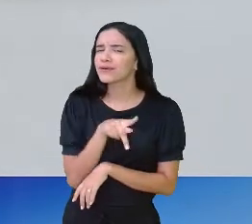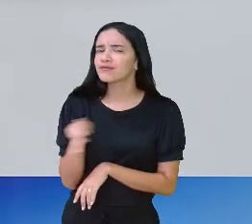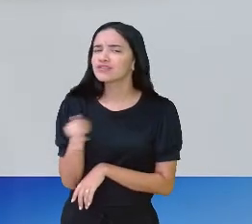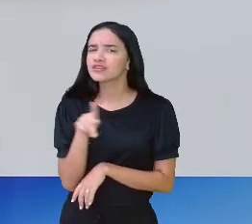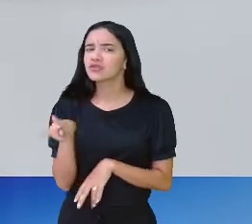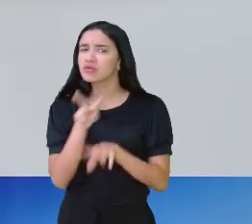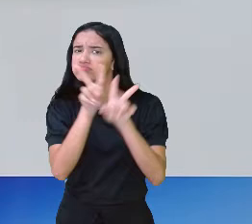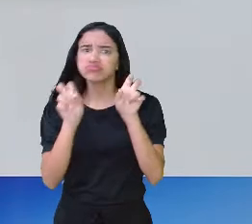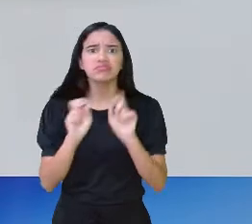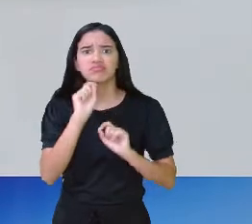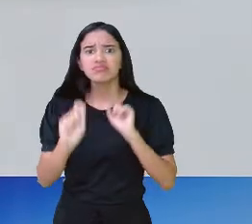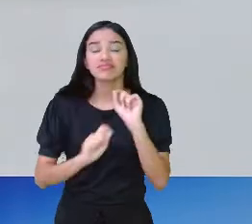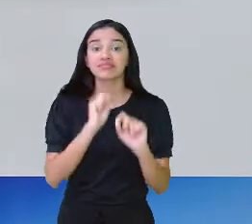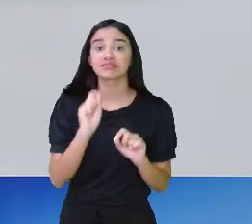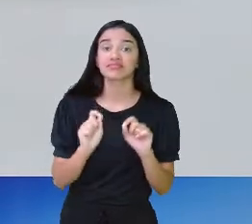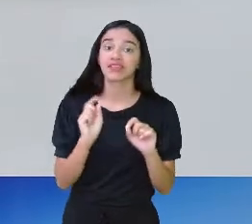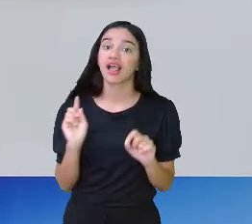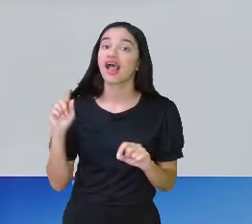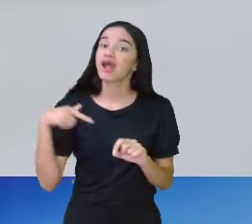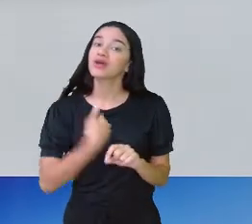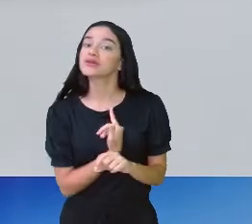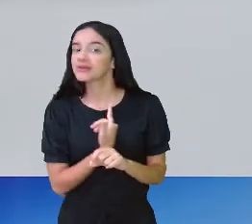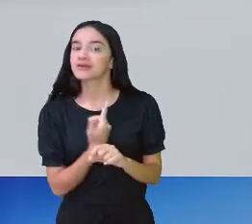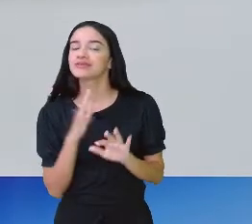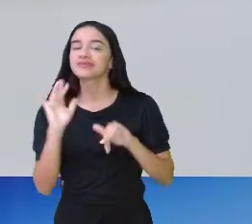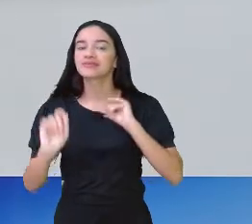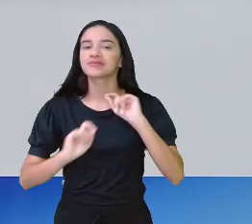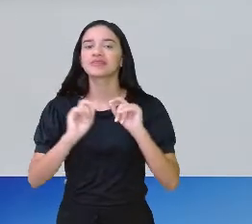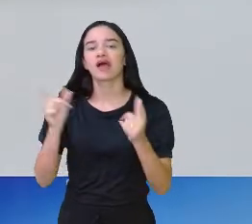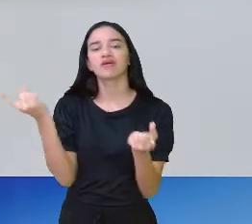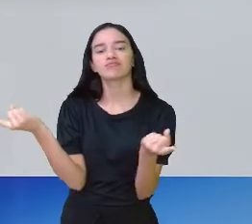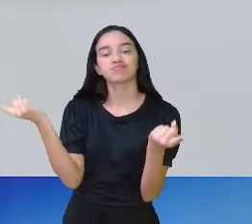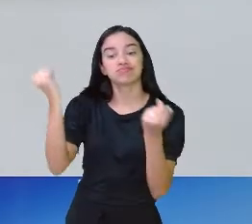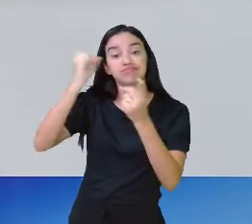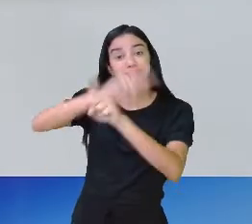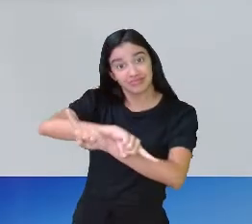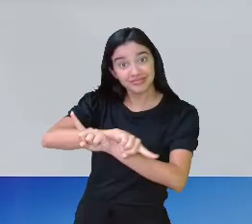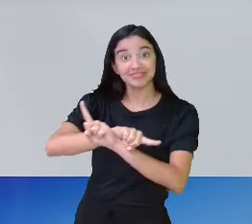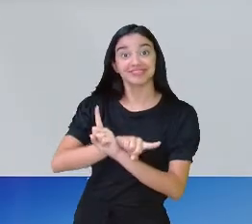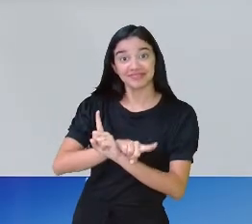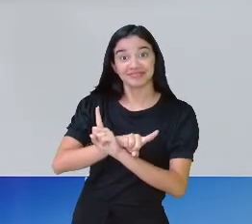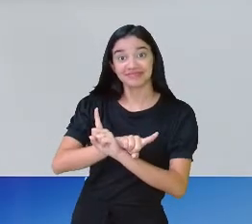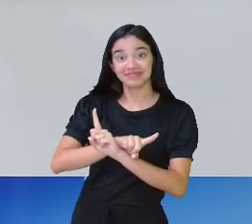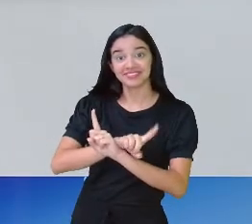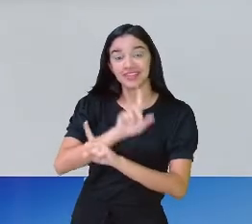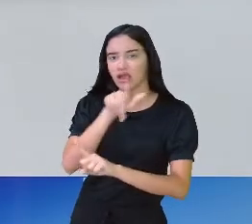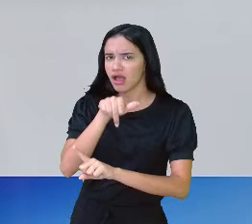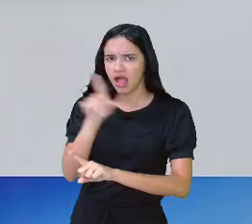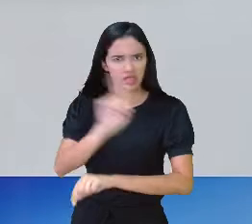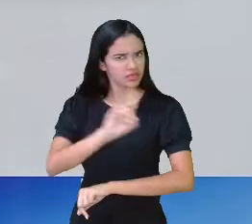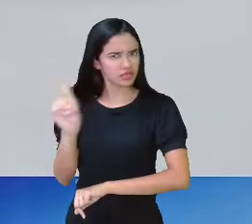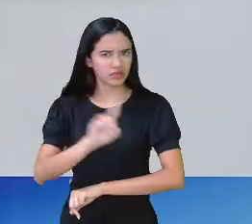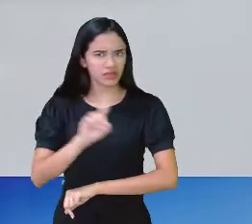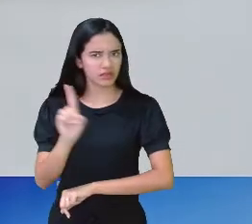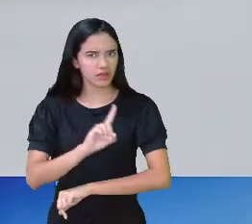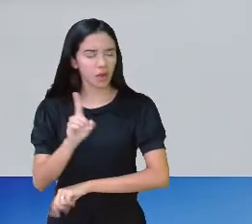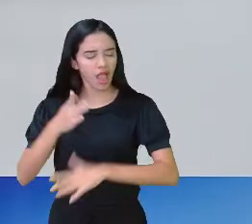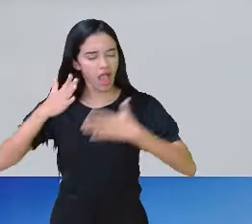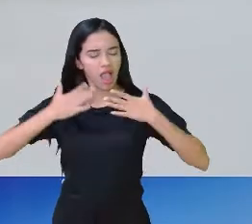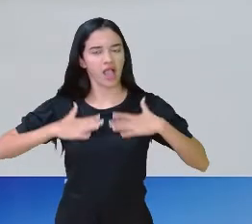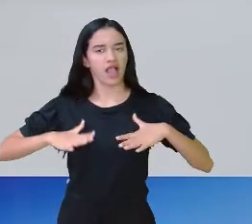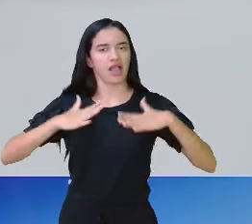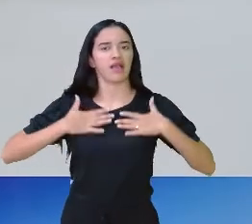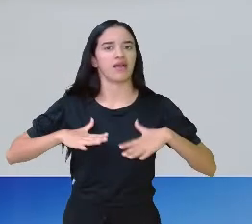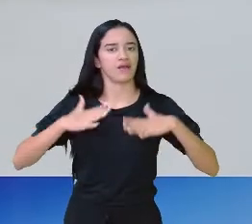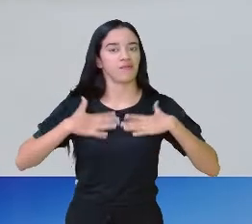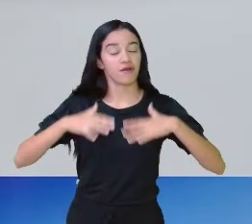que assunto é esse? A gente vai virar as operações de cabeça para baixo? Não, né? Calma,